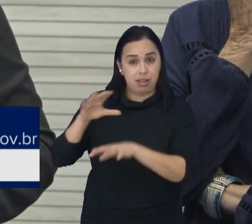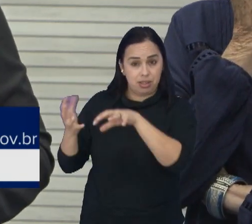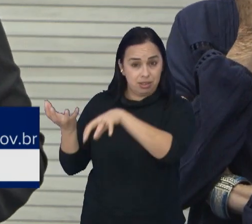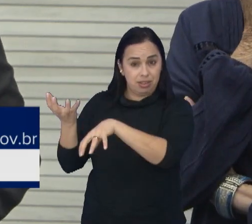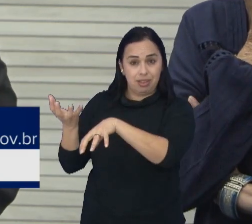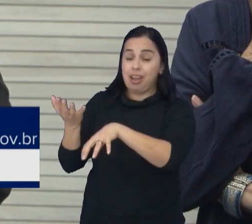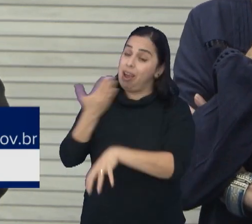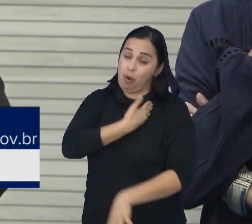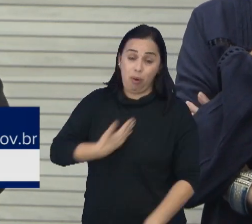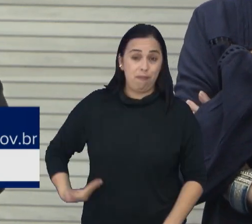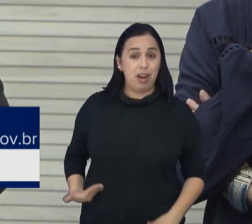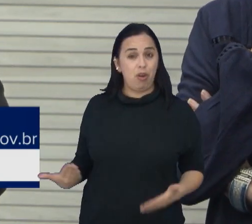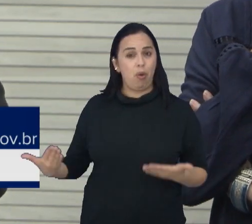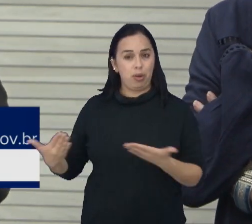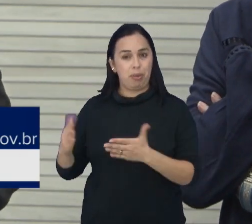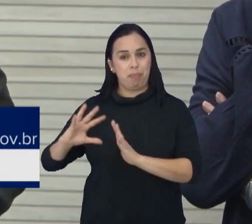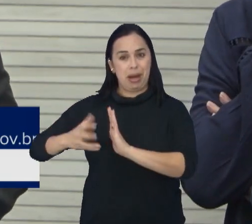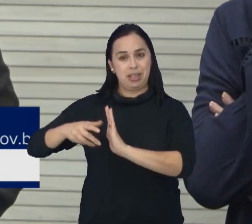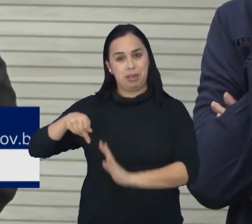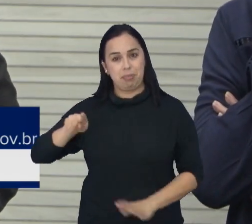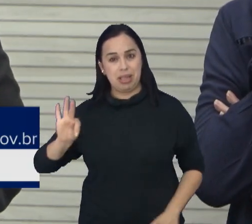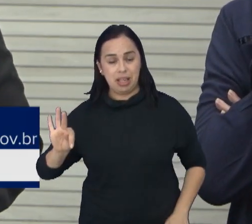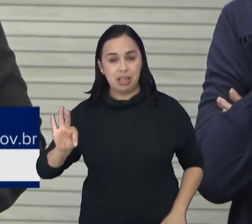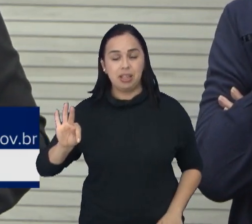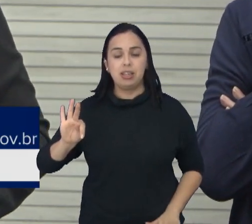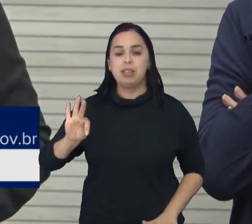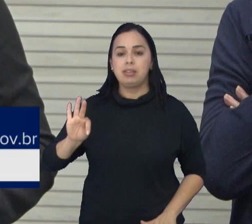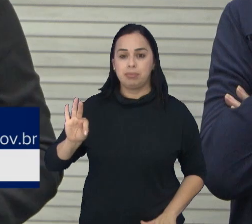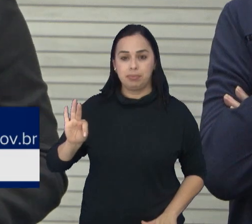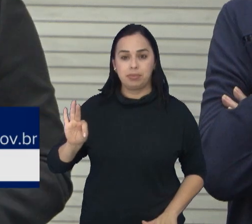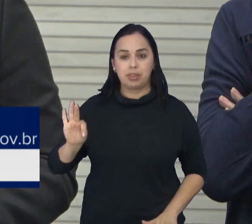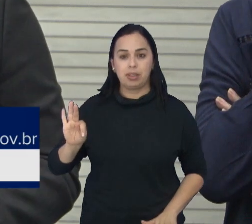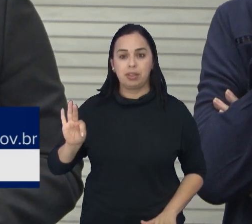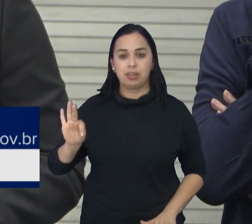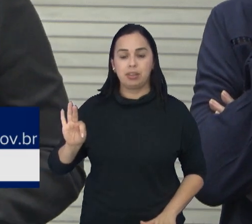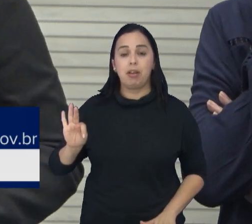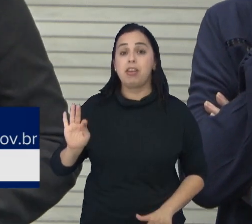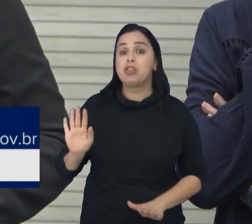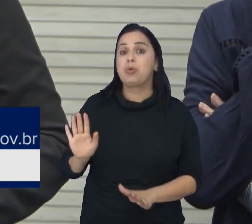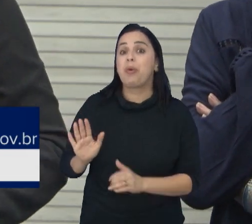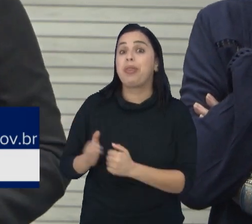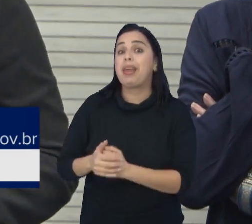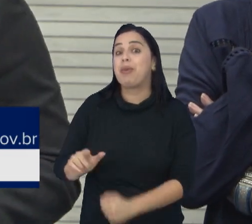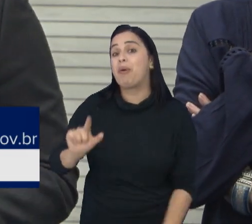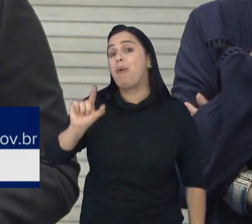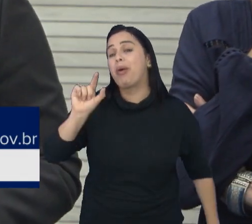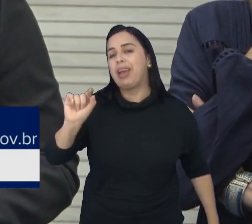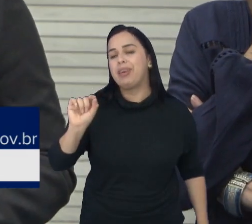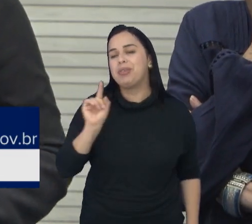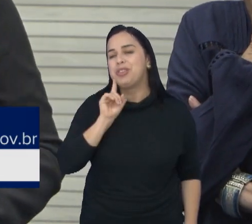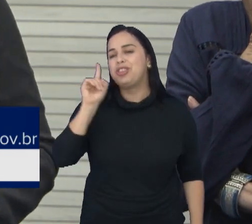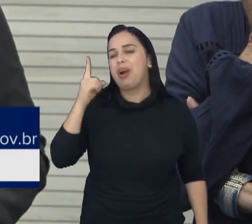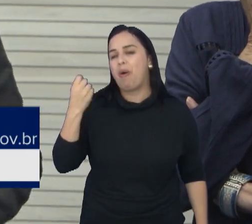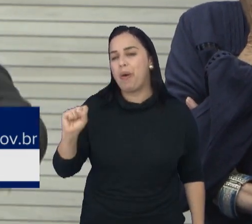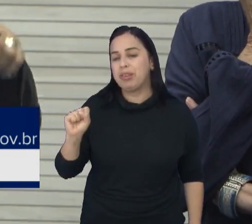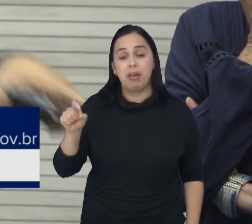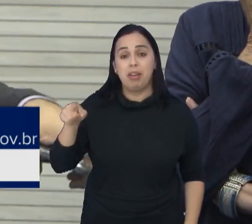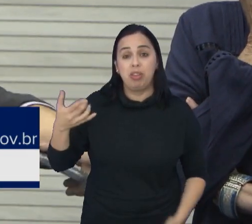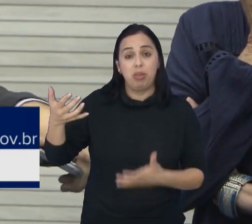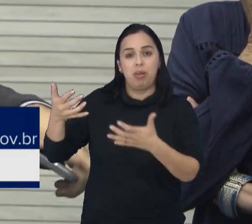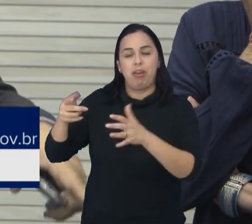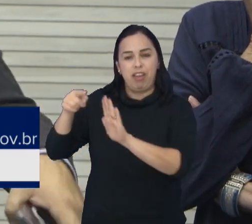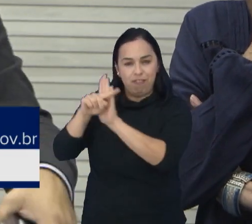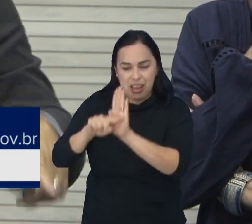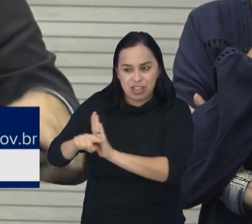o atual governo do PT, escondendo, né, o 8 de janeiro. Né? Não quer ser investigado. Quer